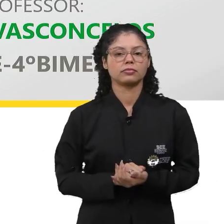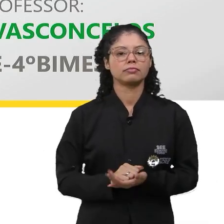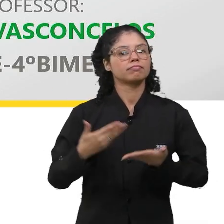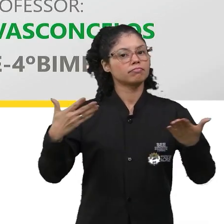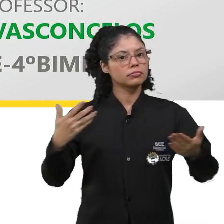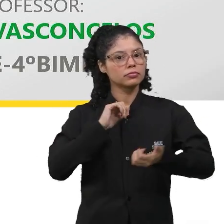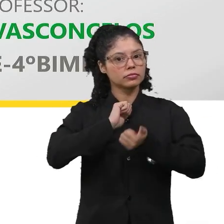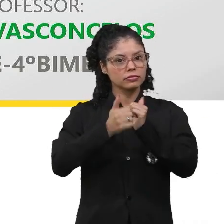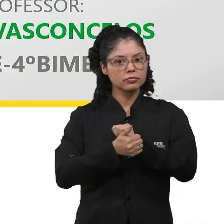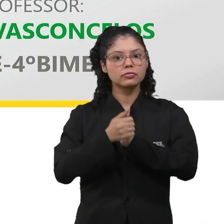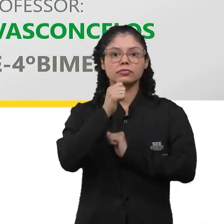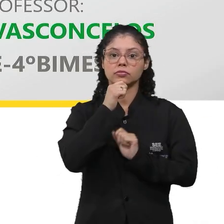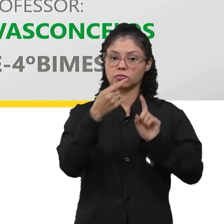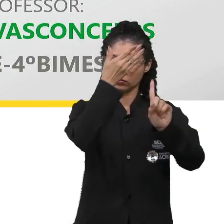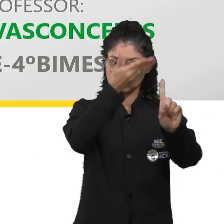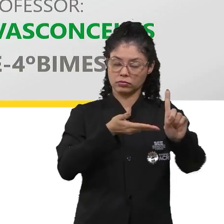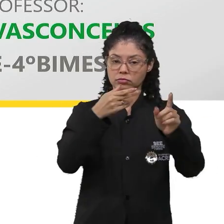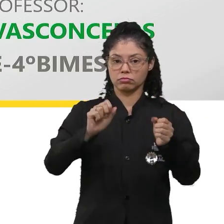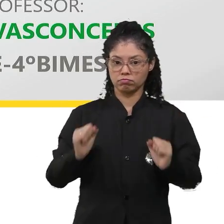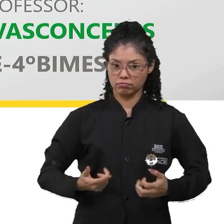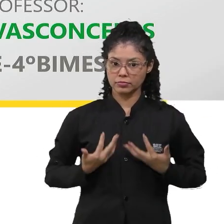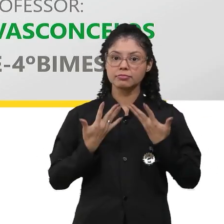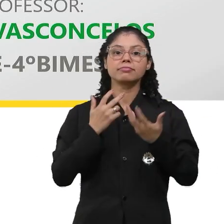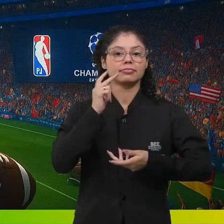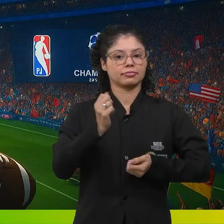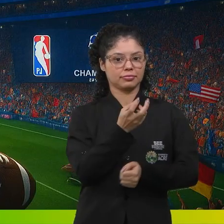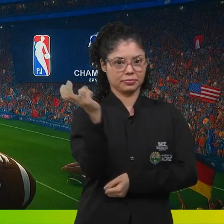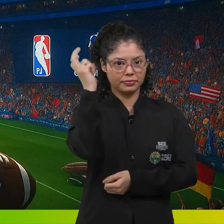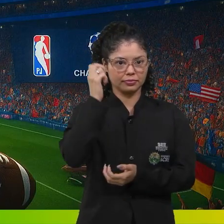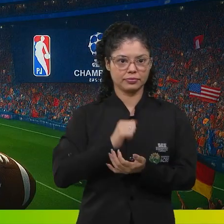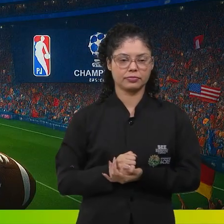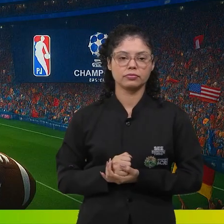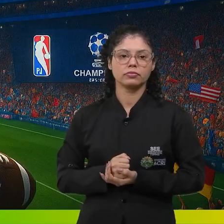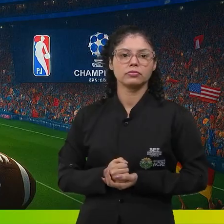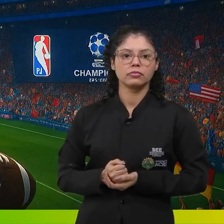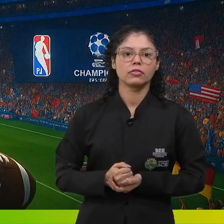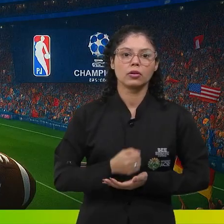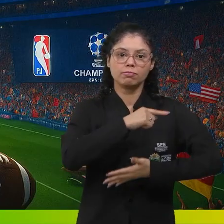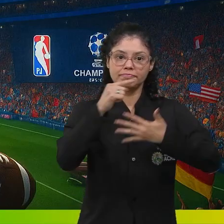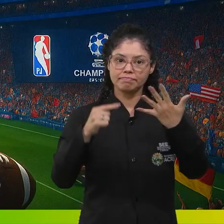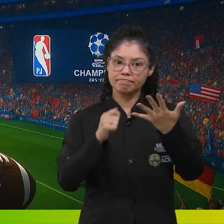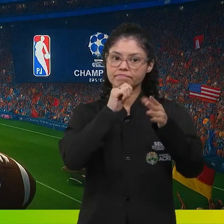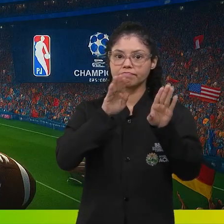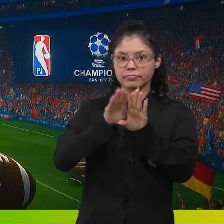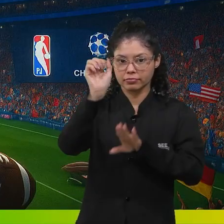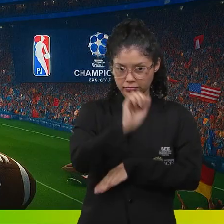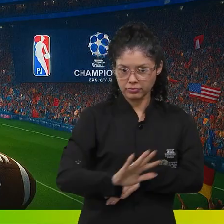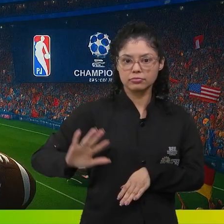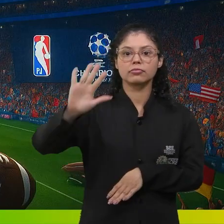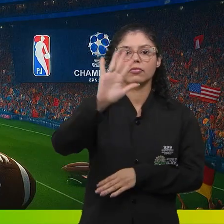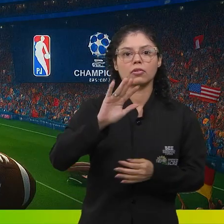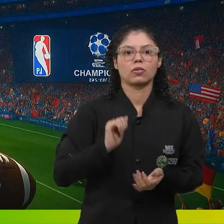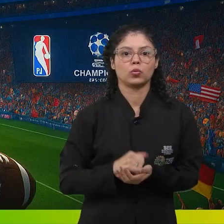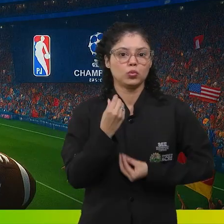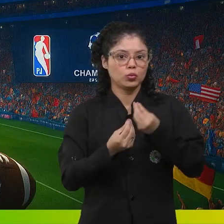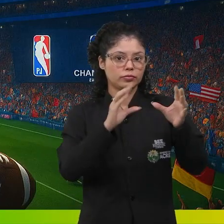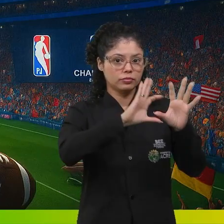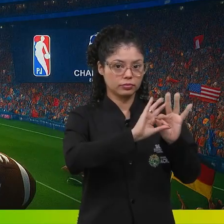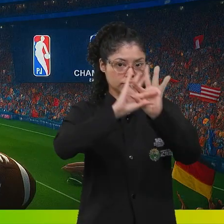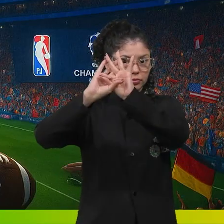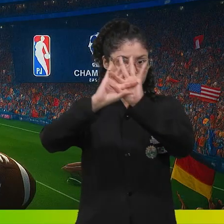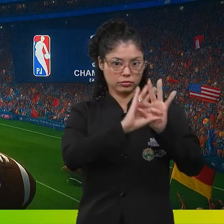eventos esportivos que representam manifestações culturais. Vamos lá, ó. Os eventos esportivos internacionais, como